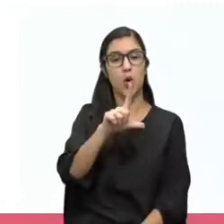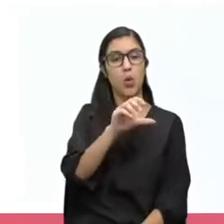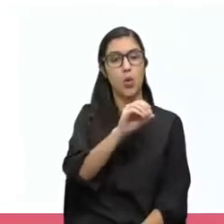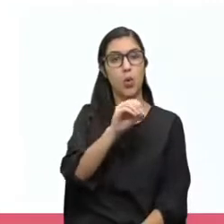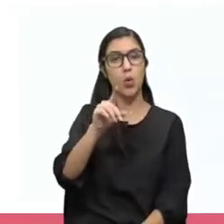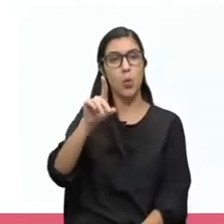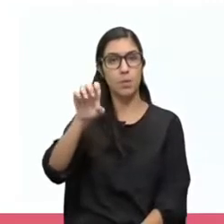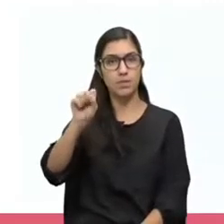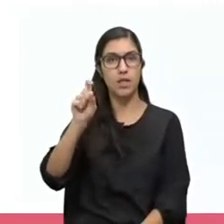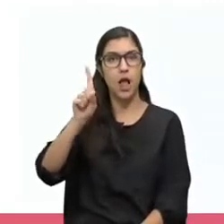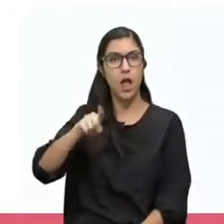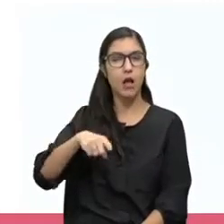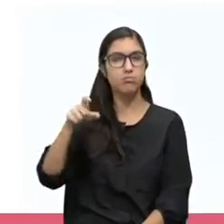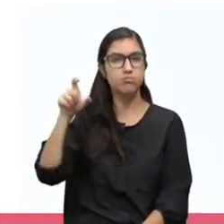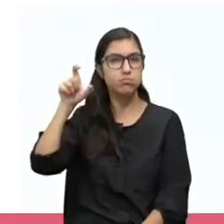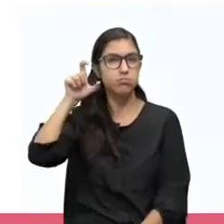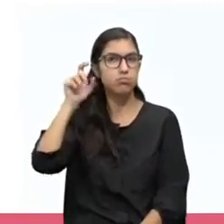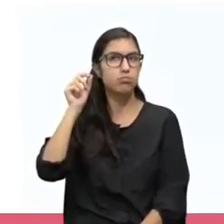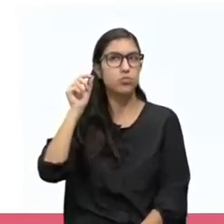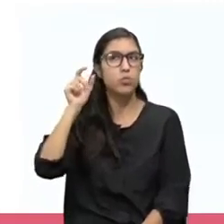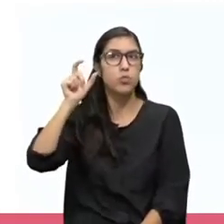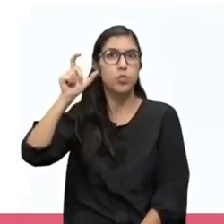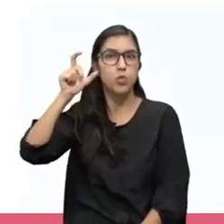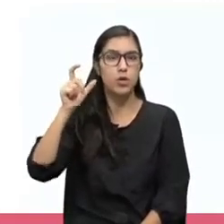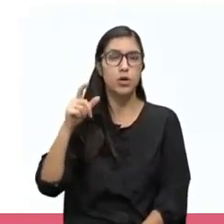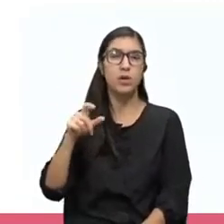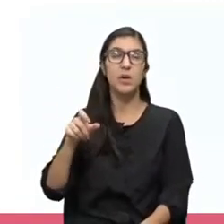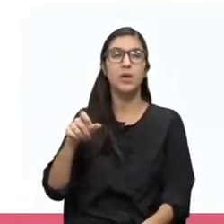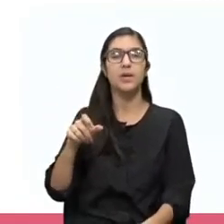aparelho de amplificação sonora, e para quem tem